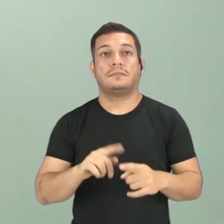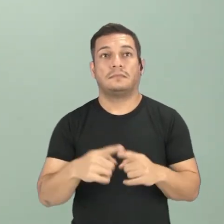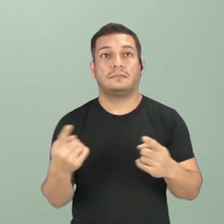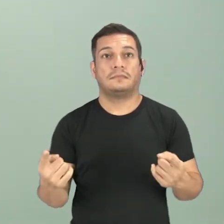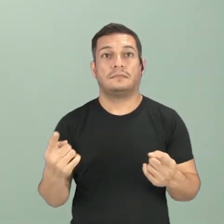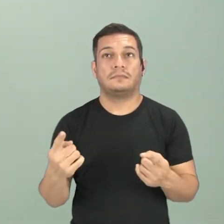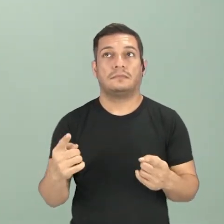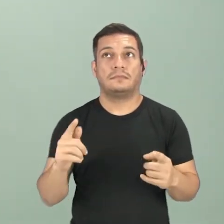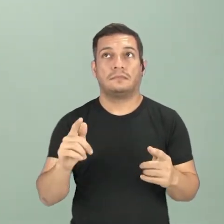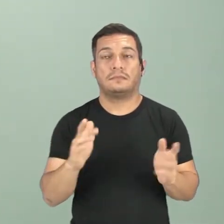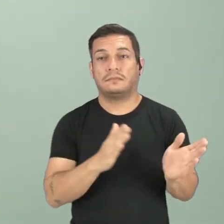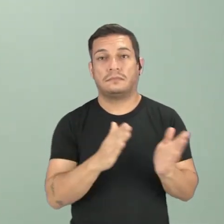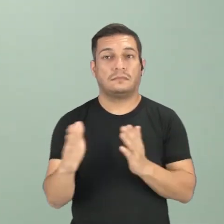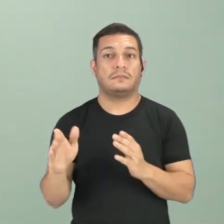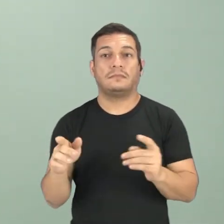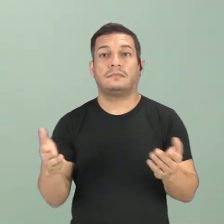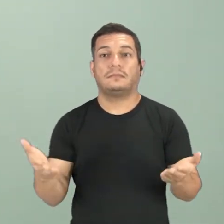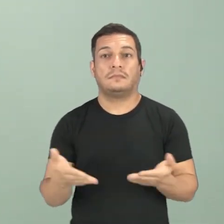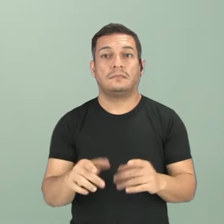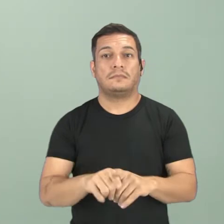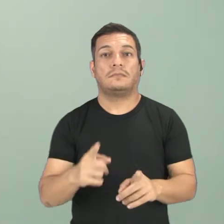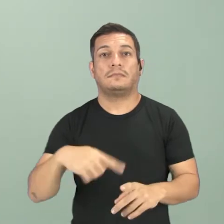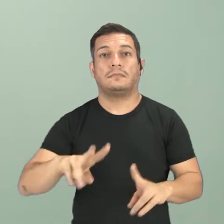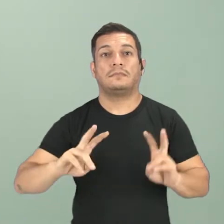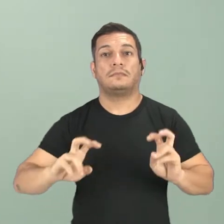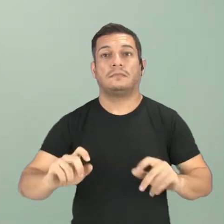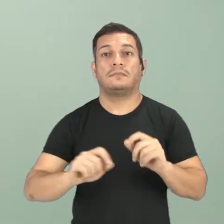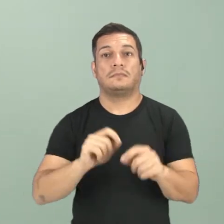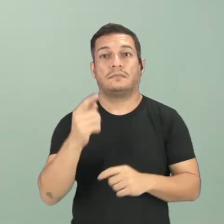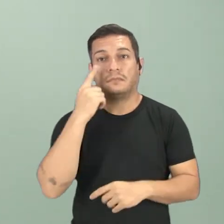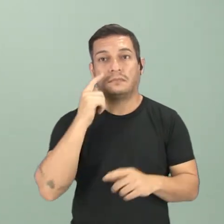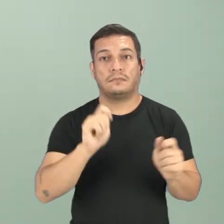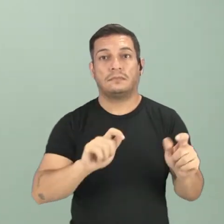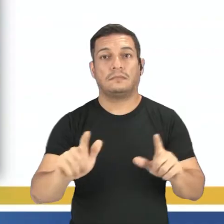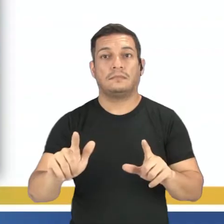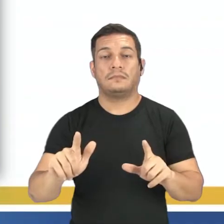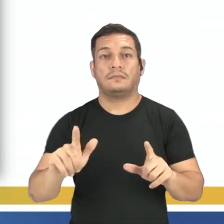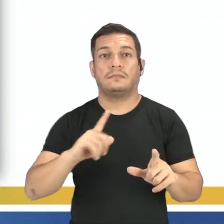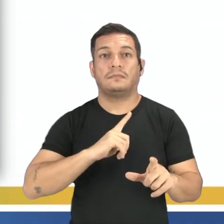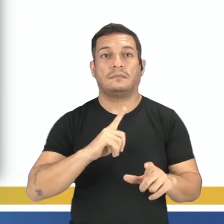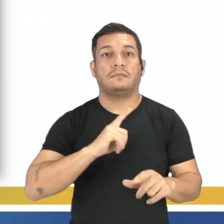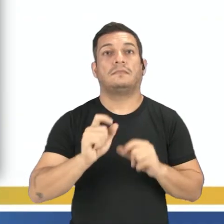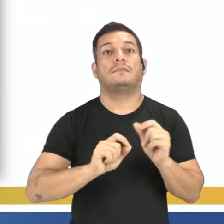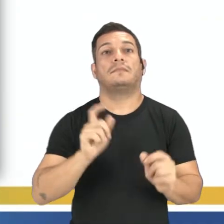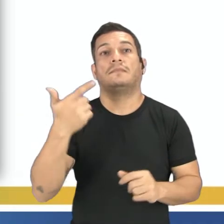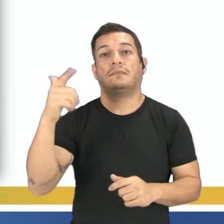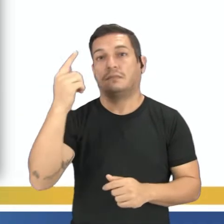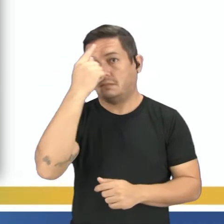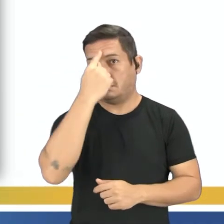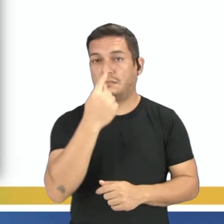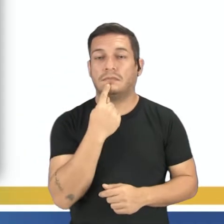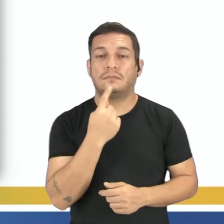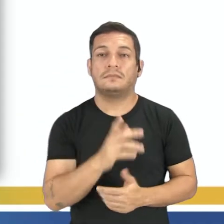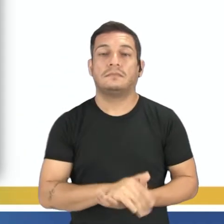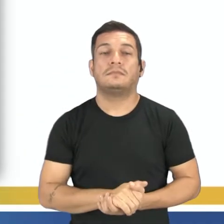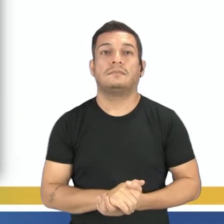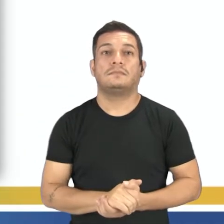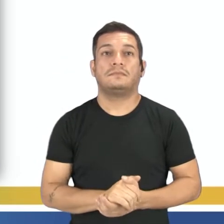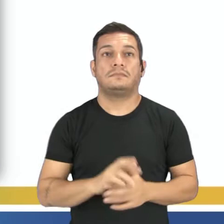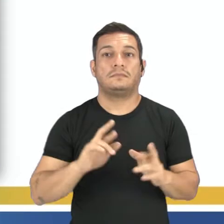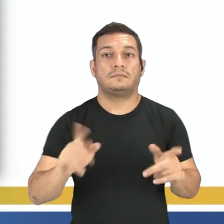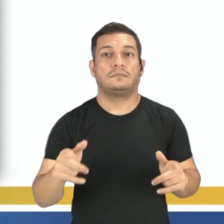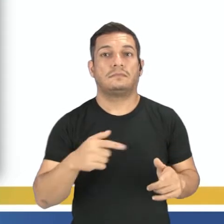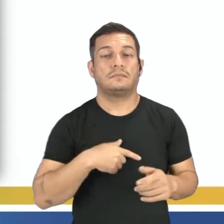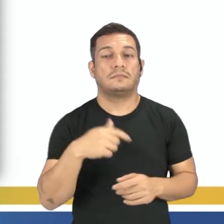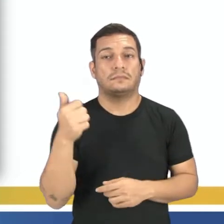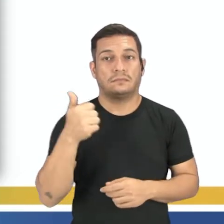Mas, avançando agora, vocês podem observar, temos aí uma outra imagem, bem diferente